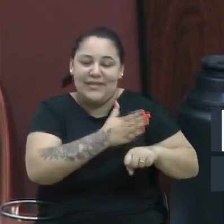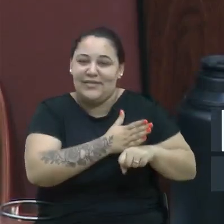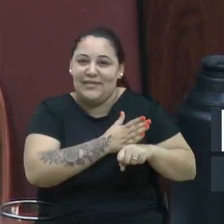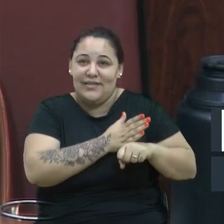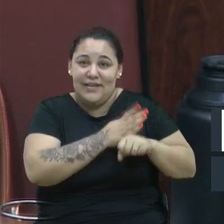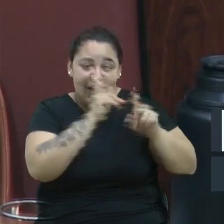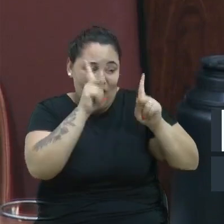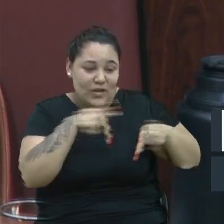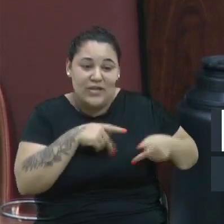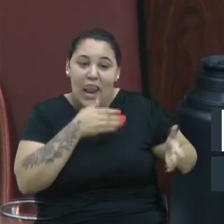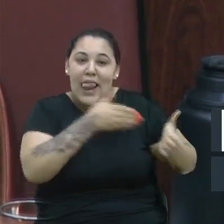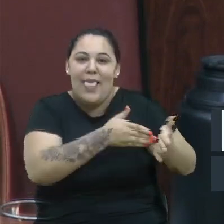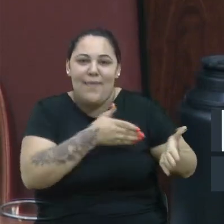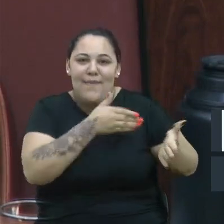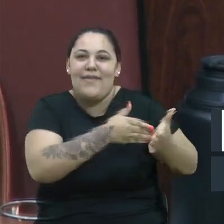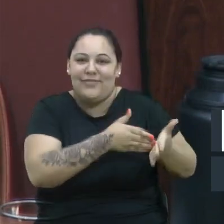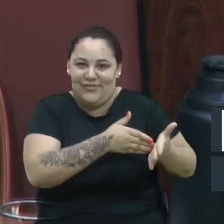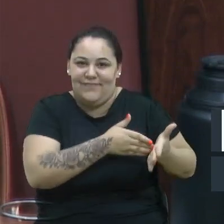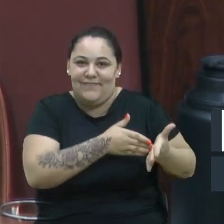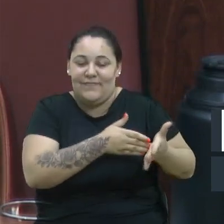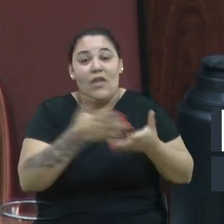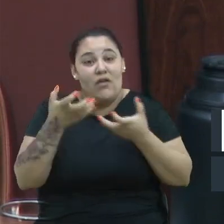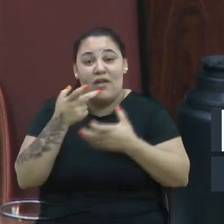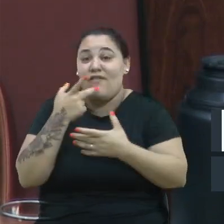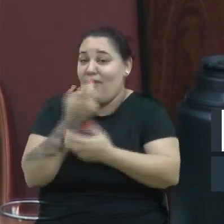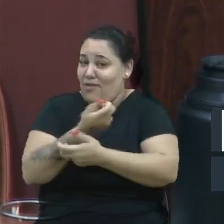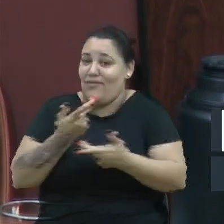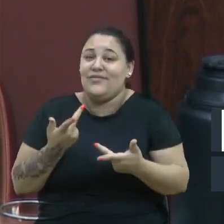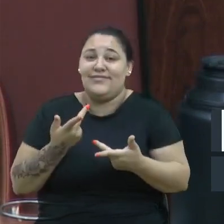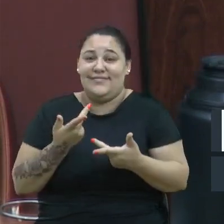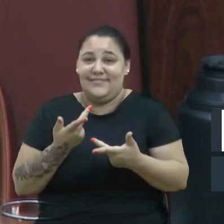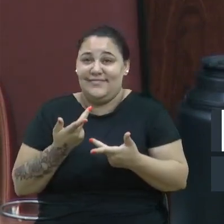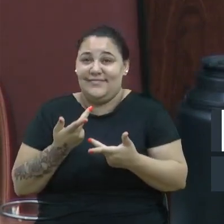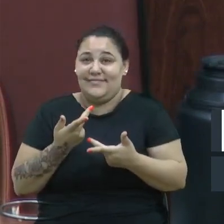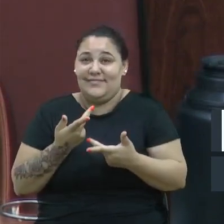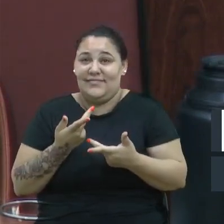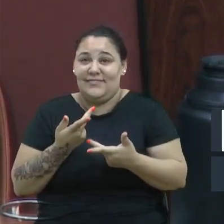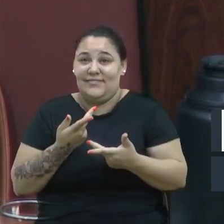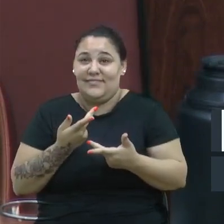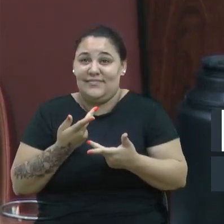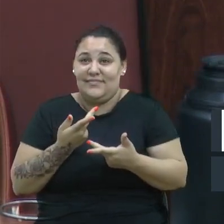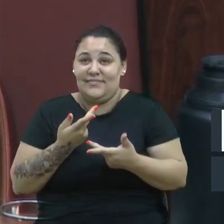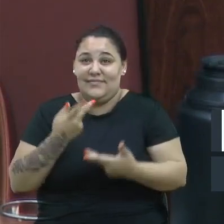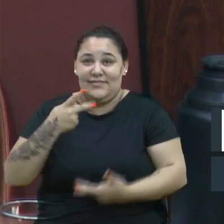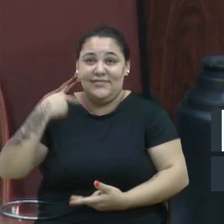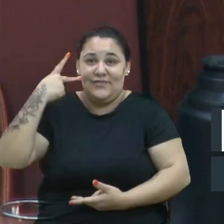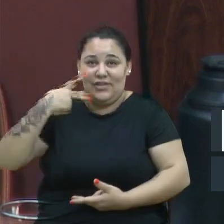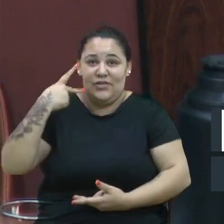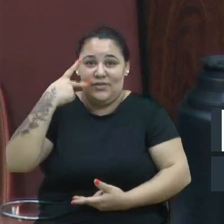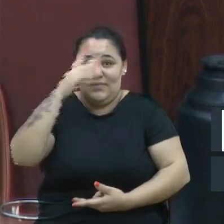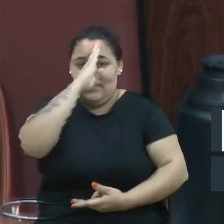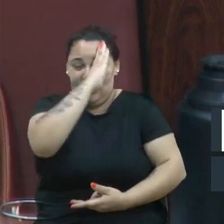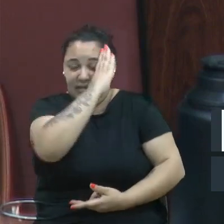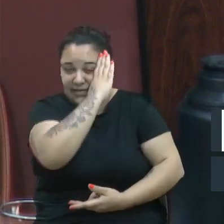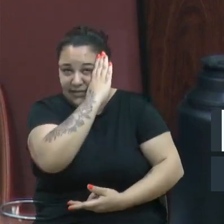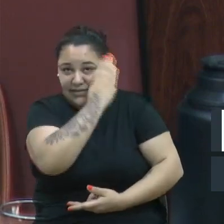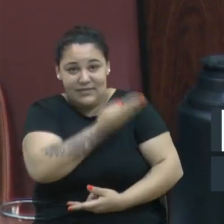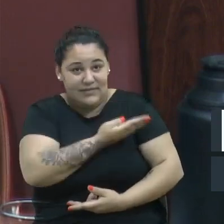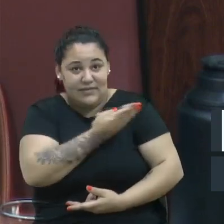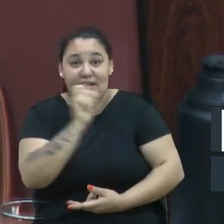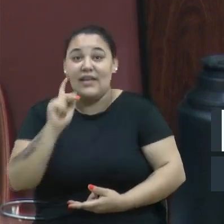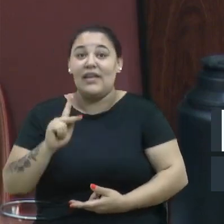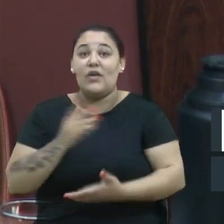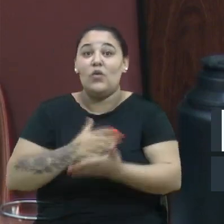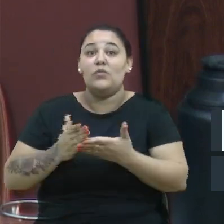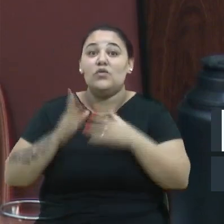reconhecer os limites. Eu quero dizer uma coisa, vereador D'Ambrós. Aliás, vereador Bressan, que é de quem puxou